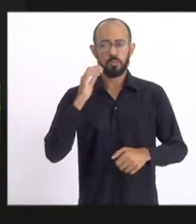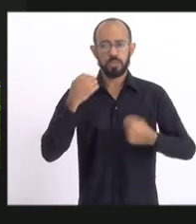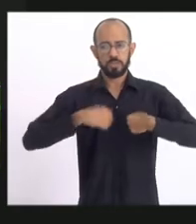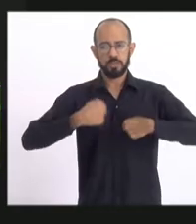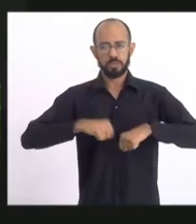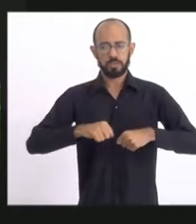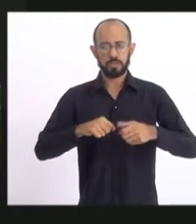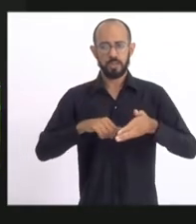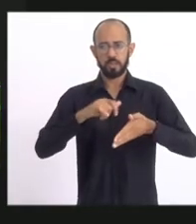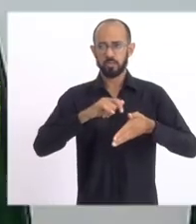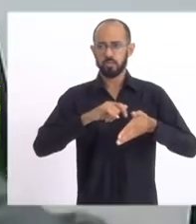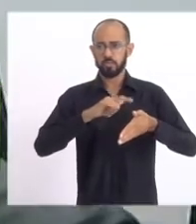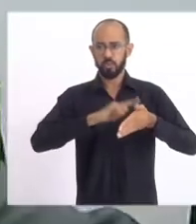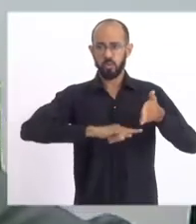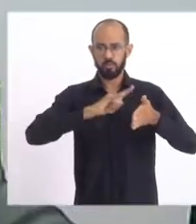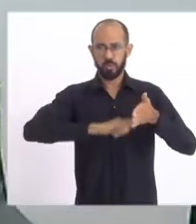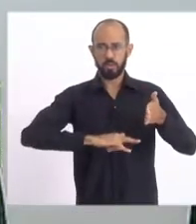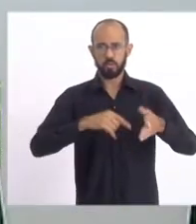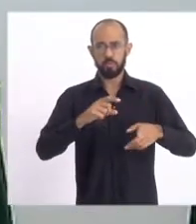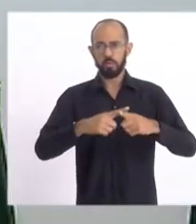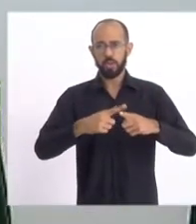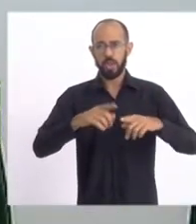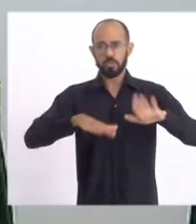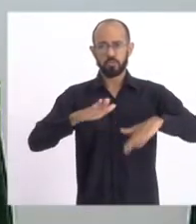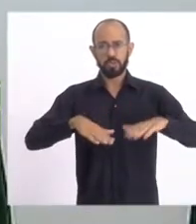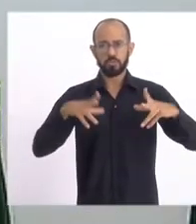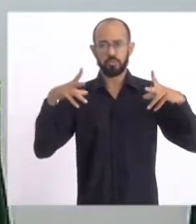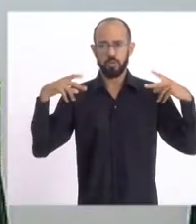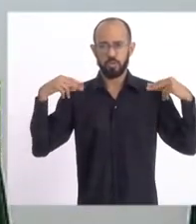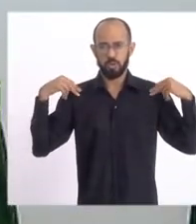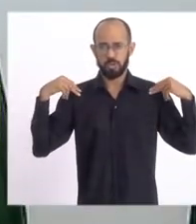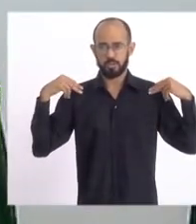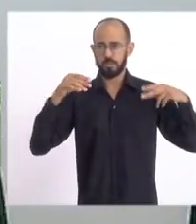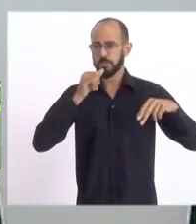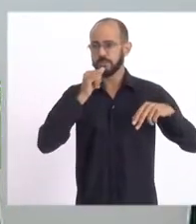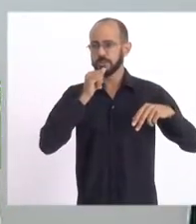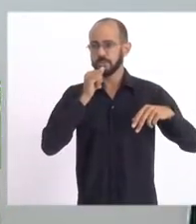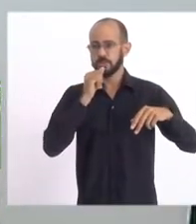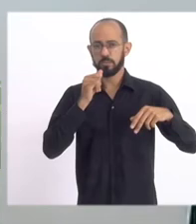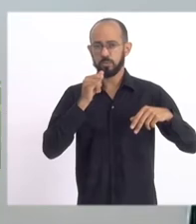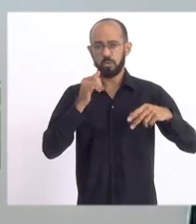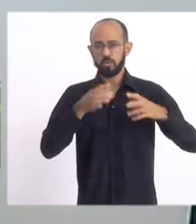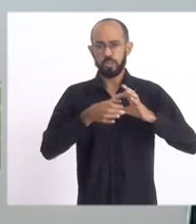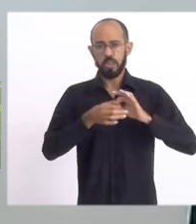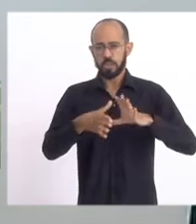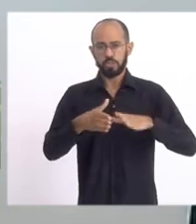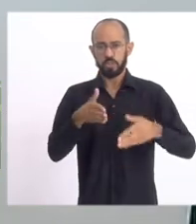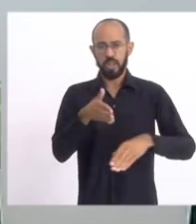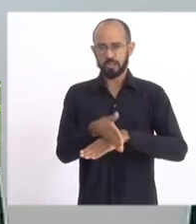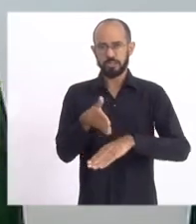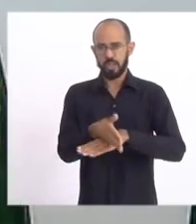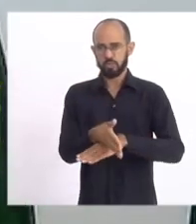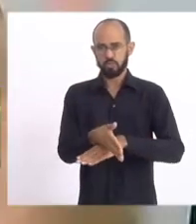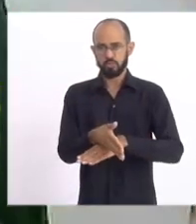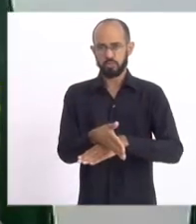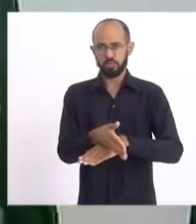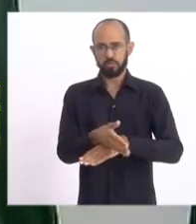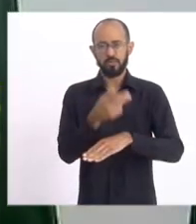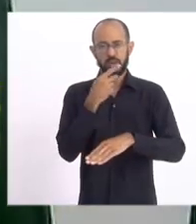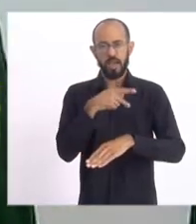específica, porque senão, muitas vezes, o motorista, eu dei um exemplo simples, não deixa a criança ter acesso, vai dizer que o